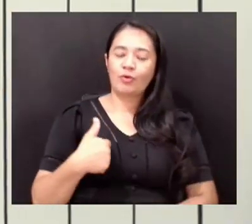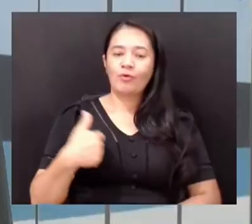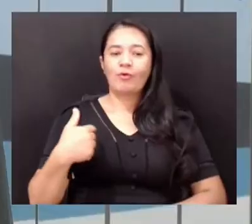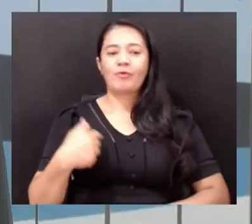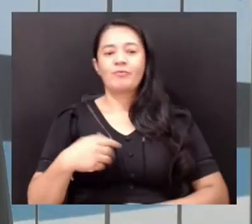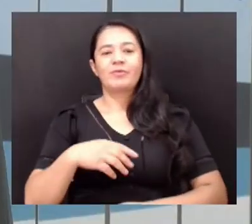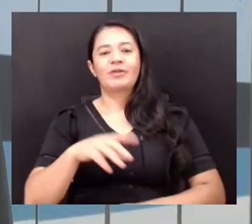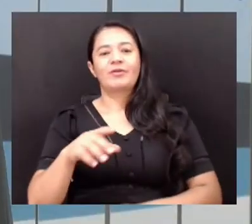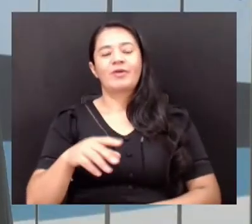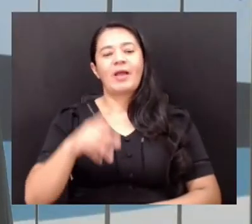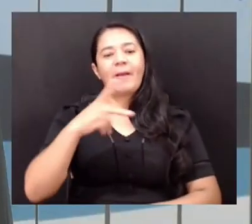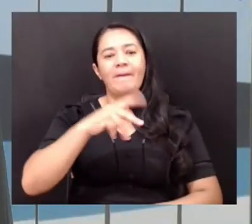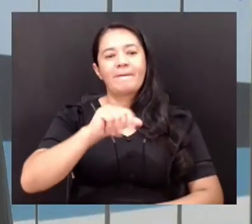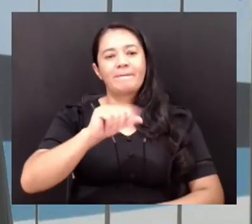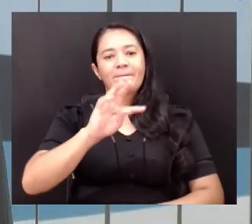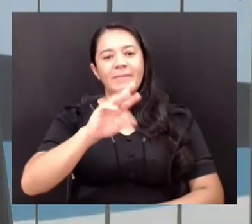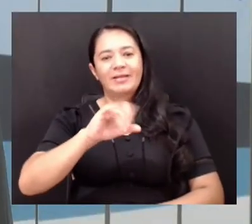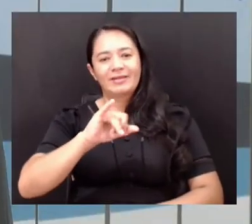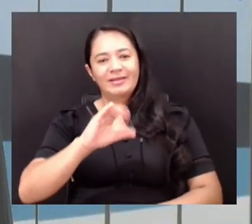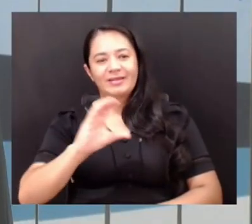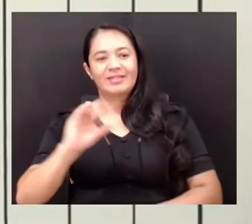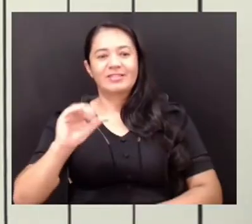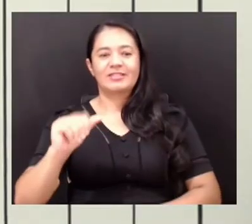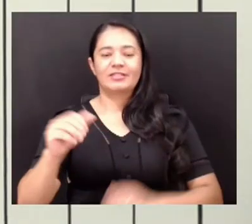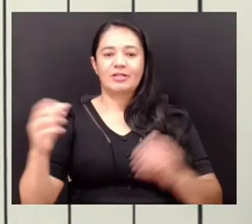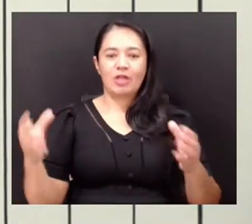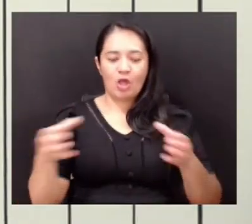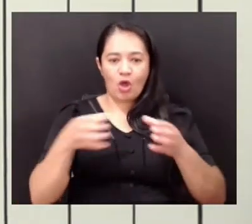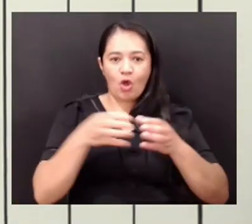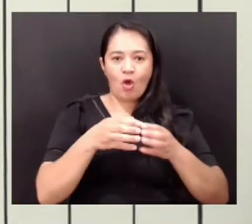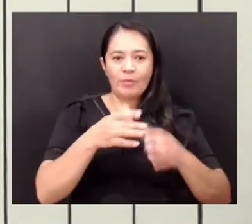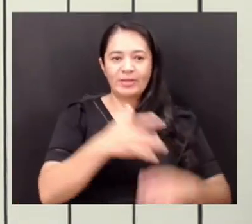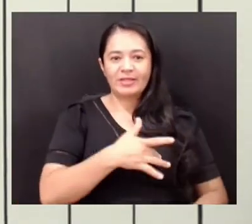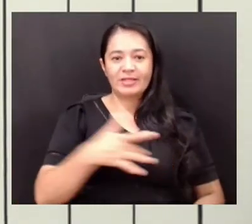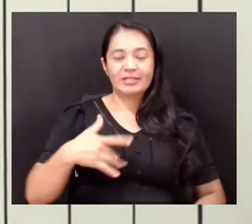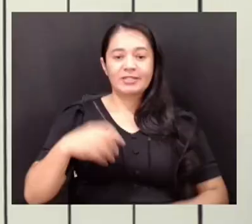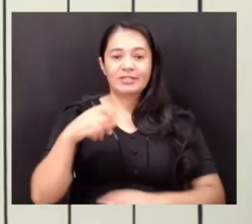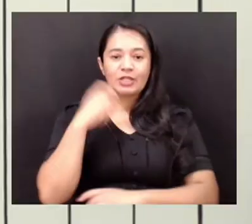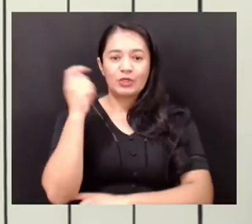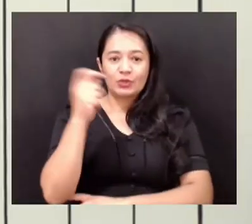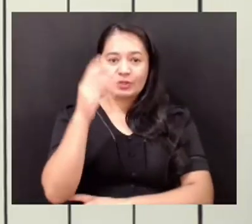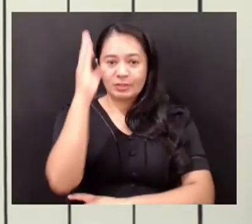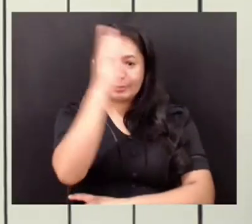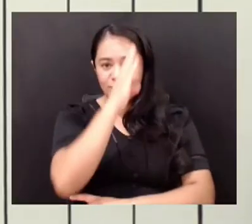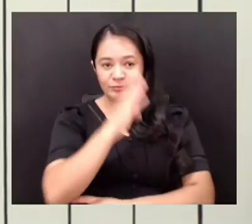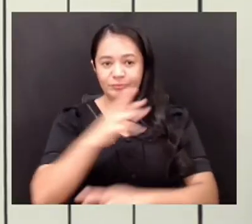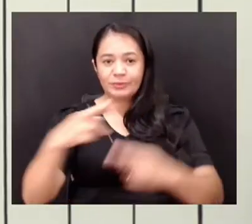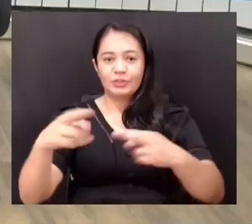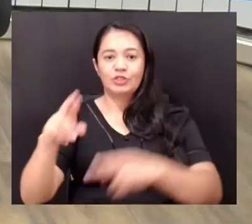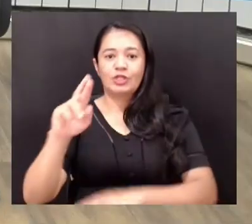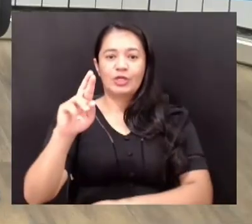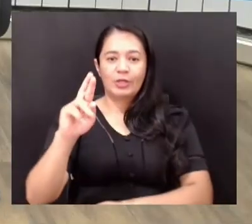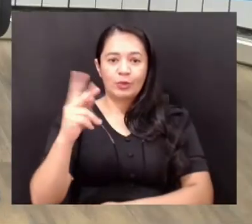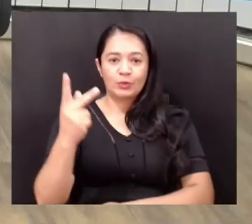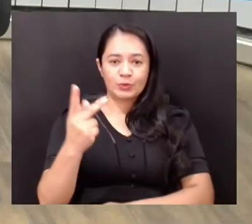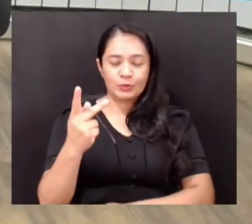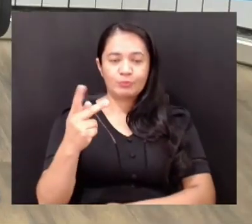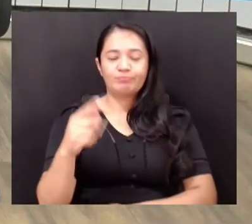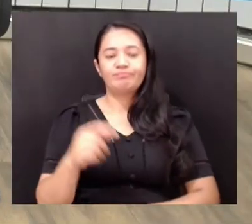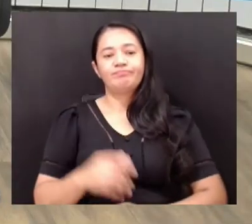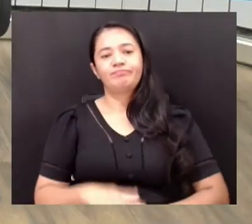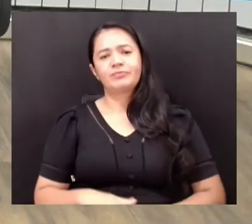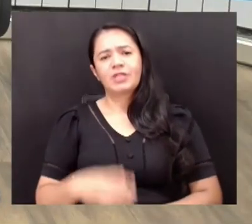Mental, integrante do Comitê da Saúde da Associação Brasileira de Recursos Humanos. Doutora, eu acho que a gente